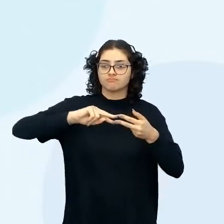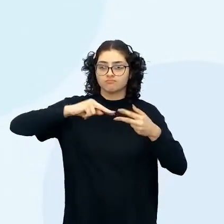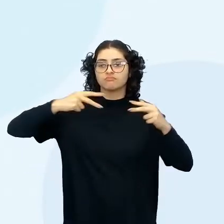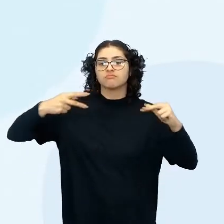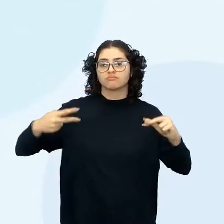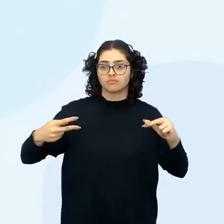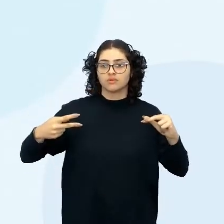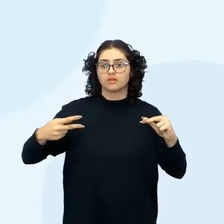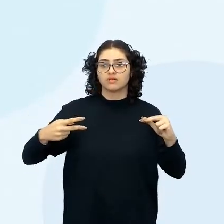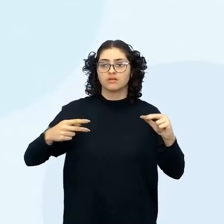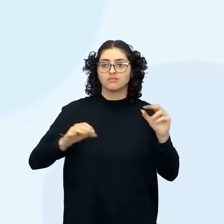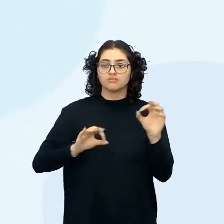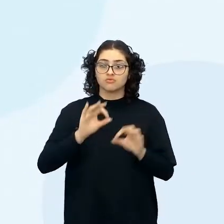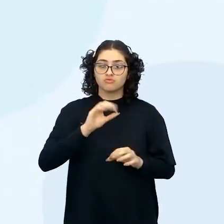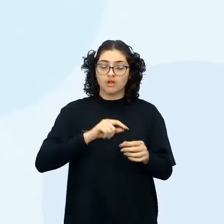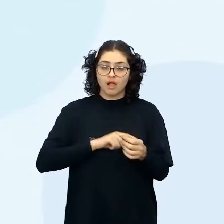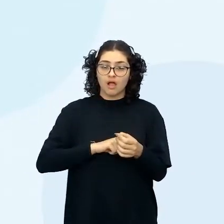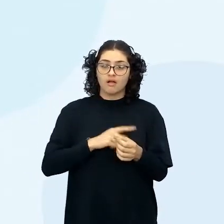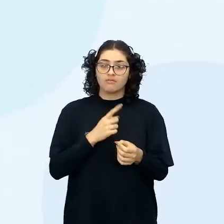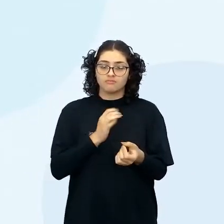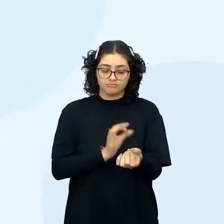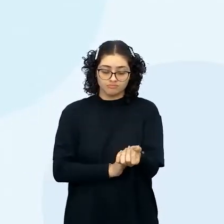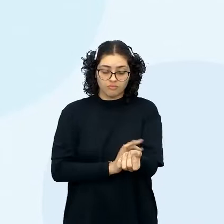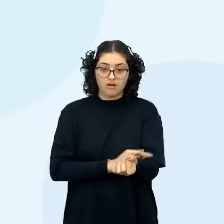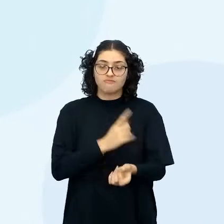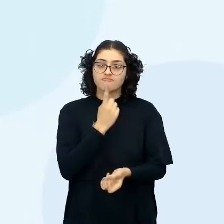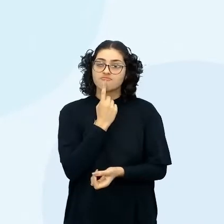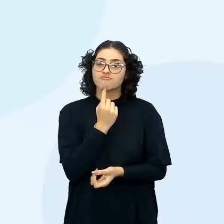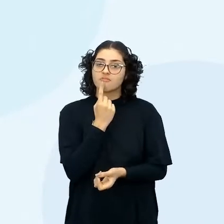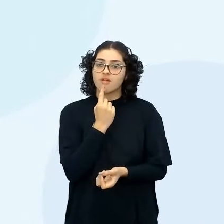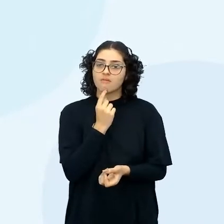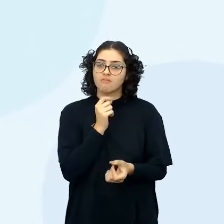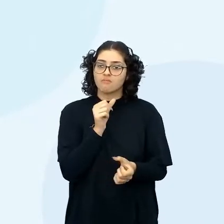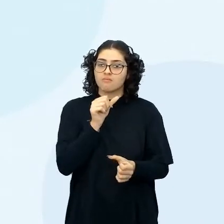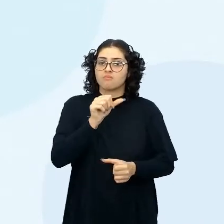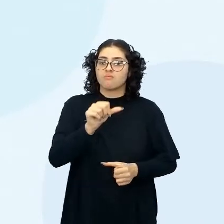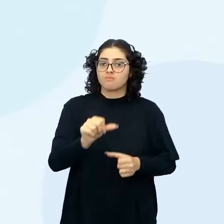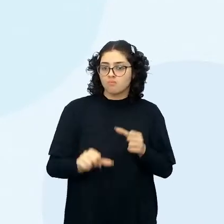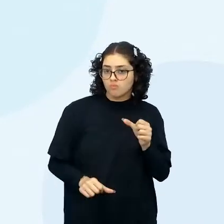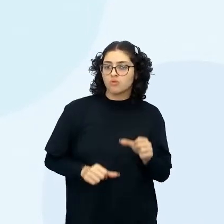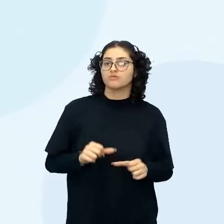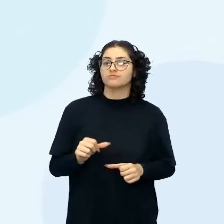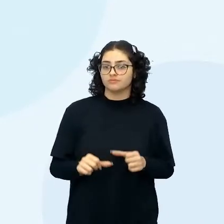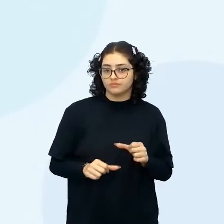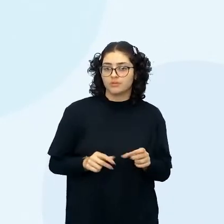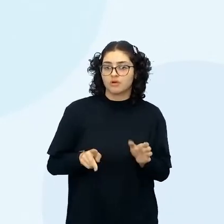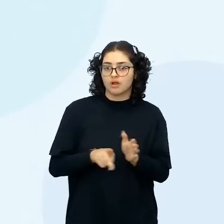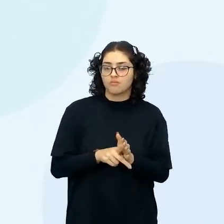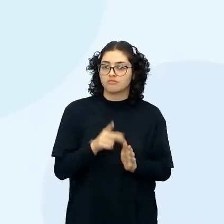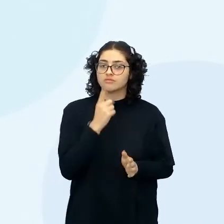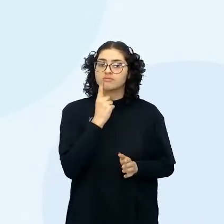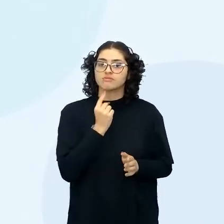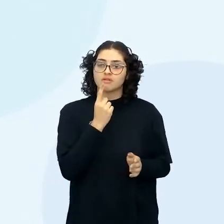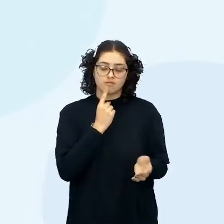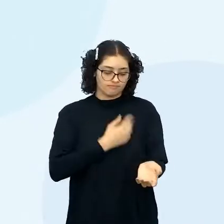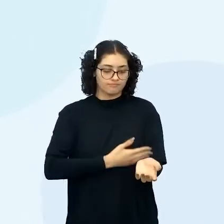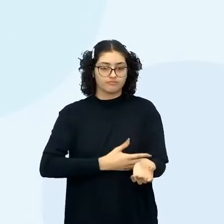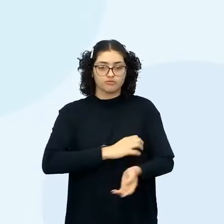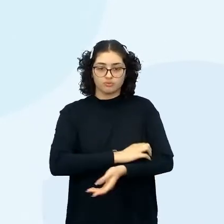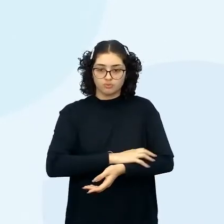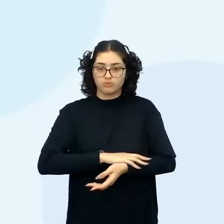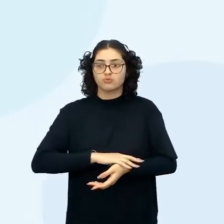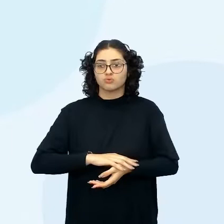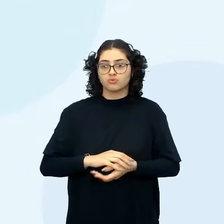aí, olha, alterações dos glóbulos vermelhos do sangue. Então, olha só, né? Vou ressaltar aqui para